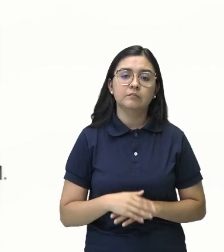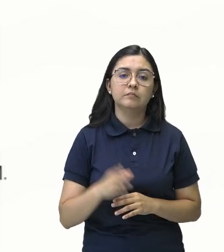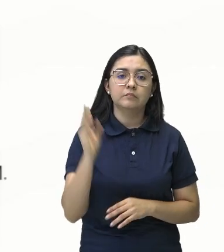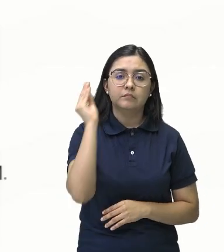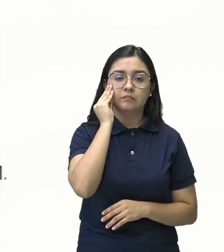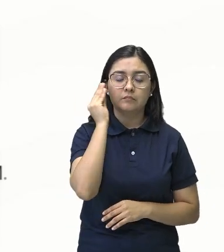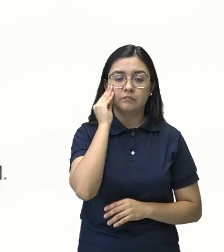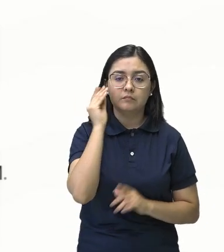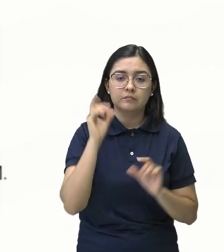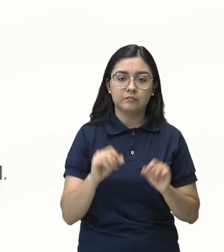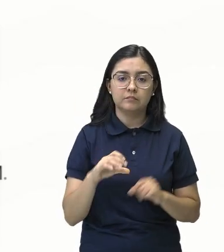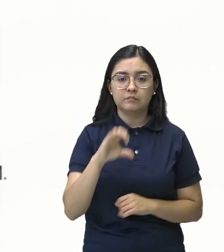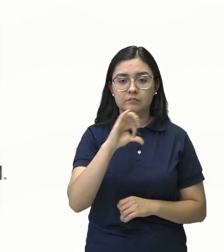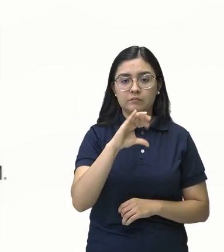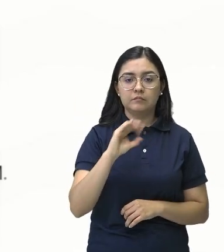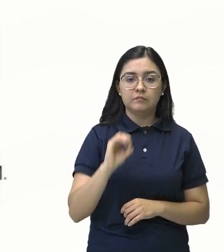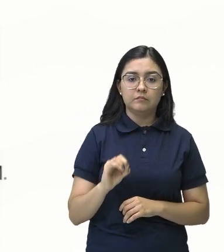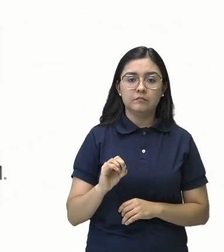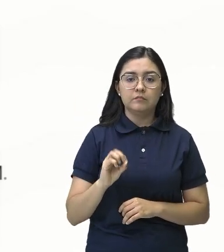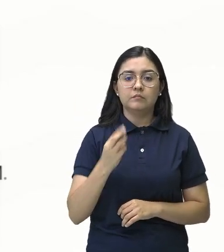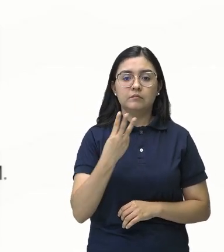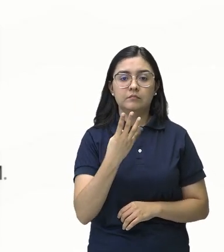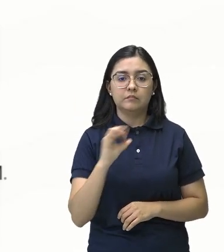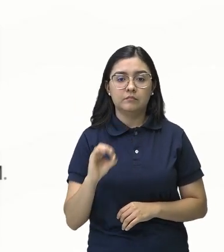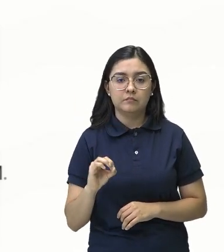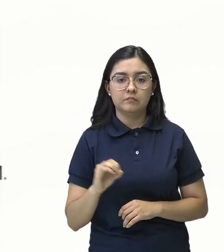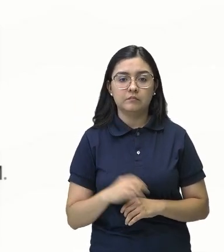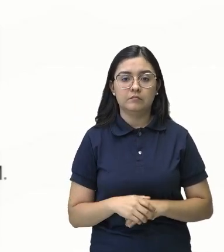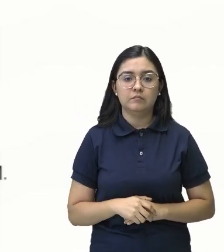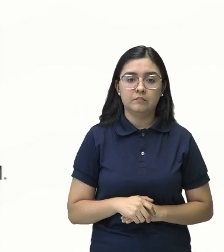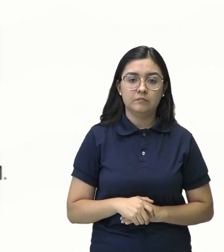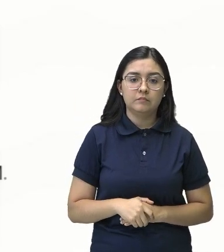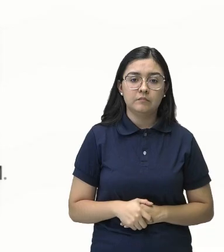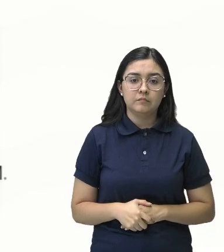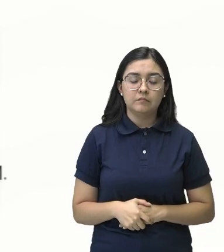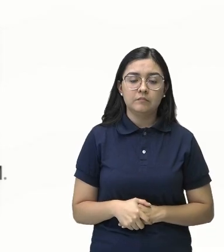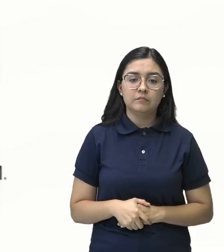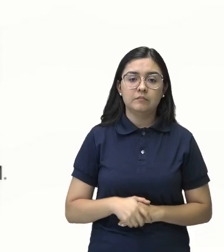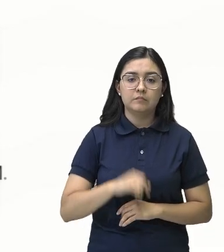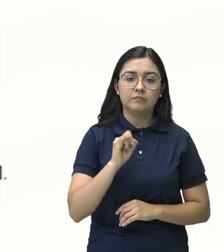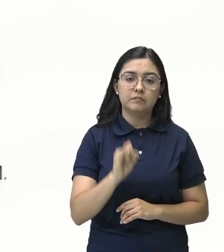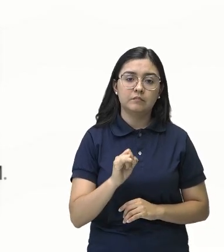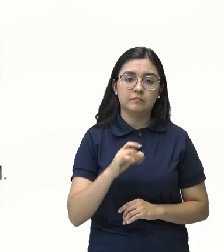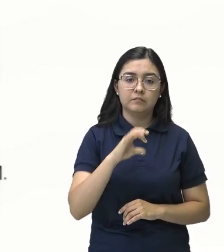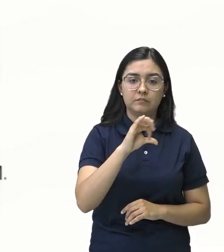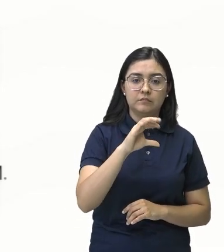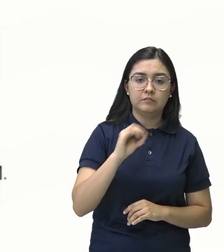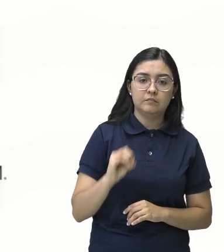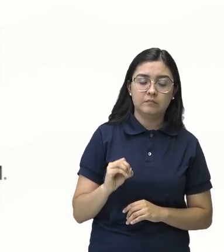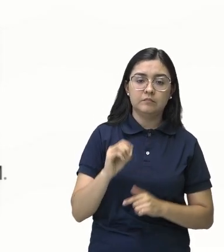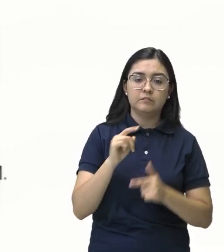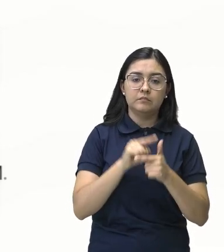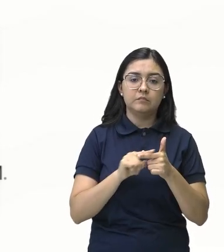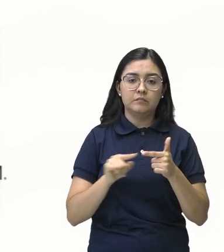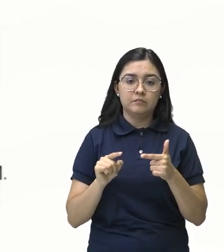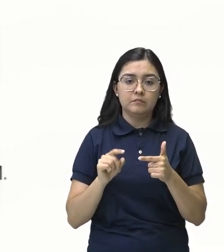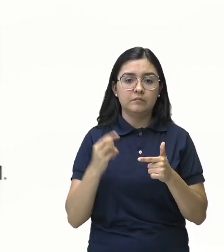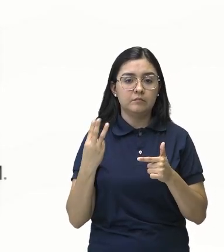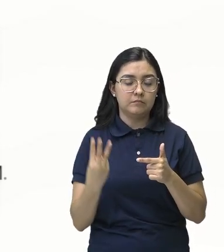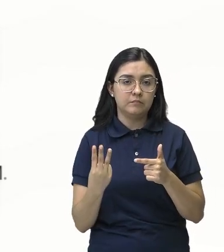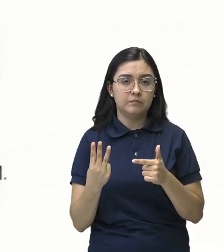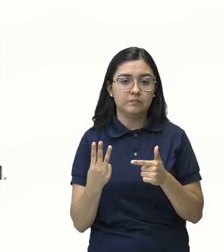Observe que do 90 para o 30, né, é o quê? Se eu pegar 90 e dividir por